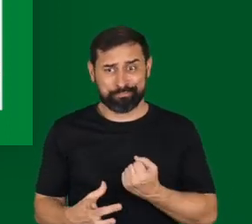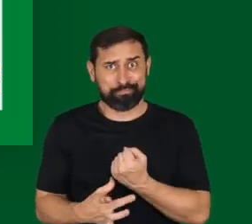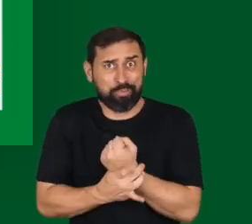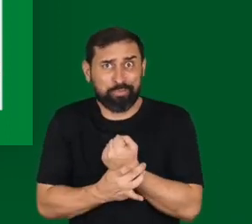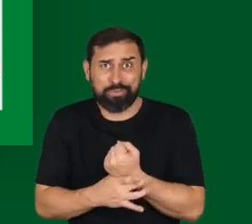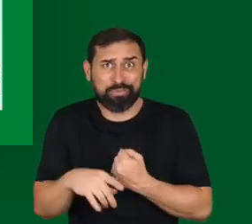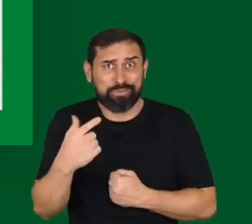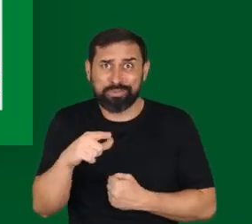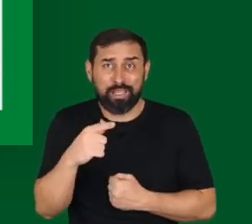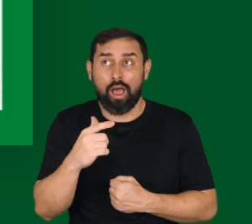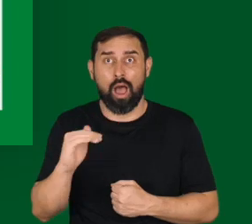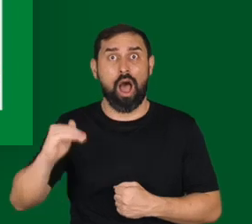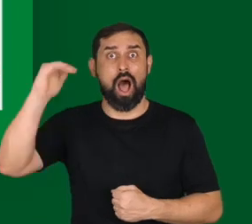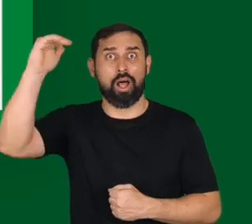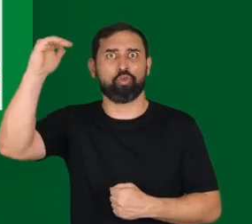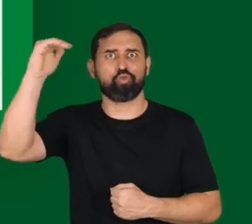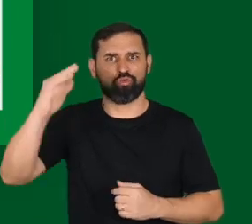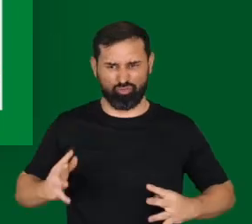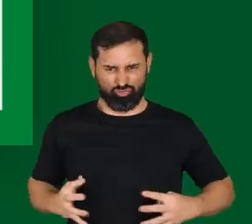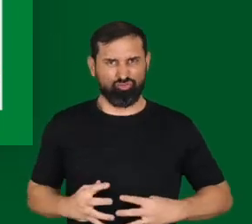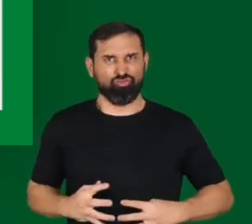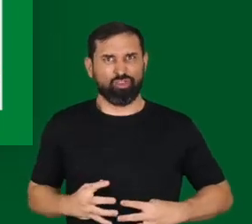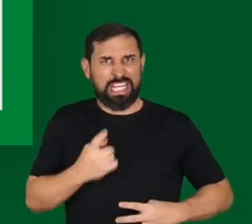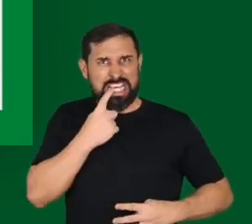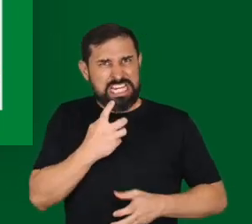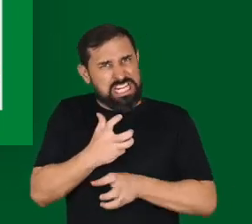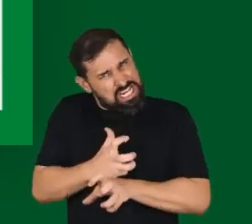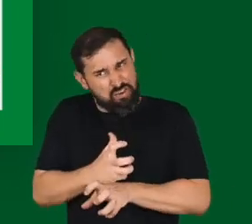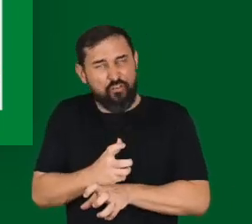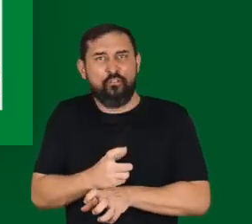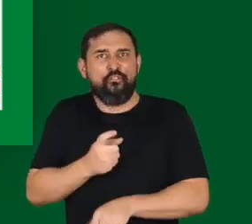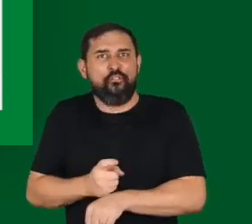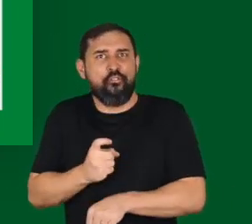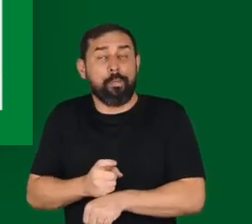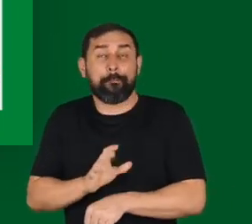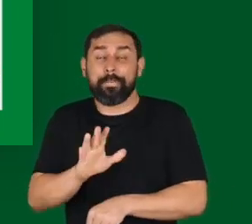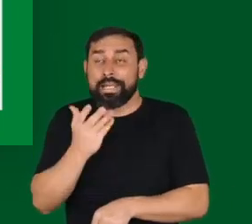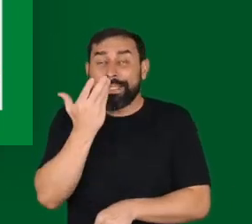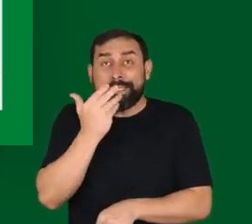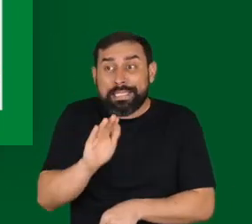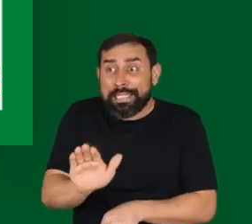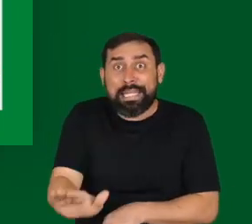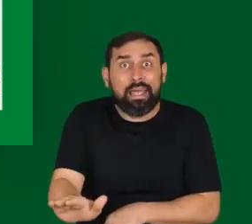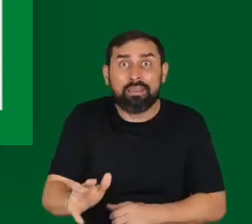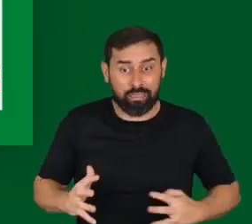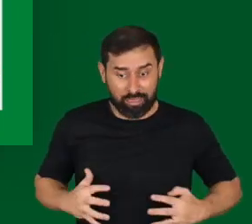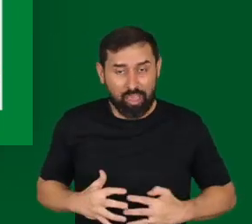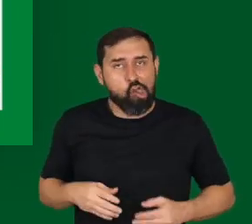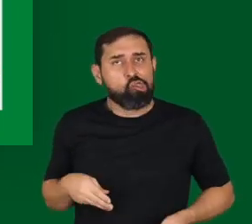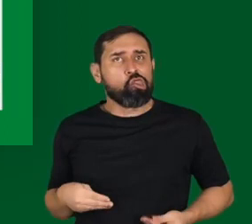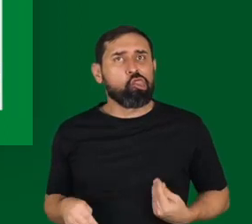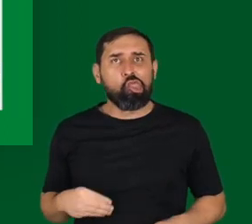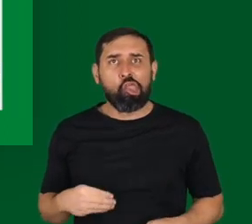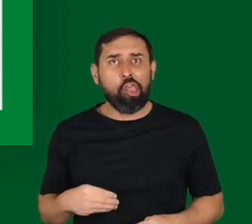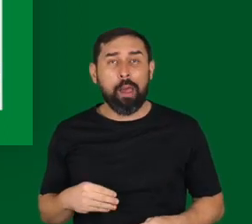ter nenhuma fratura, mas eu vou ter lesão interna, por conta dessa flexibilidade do osso